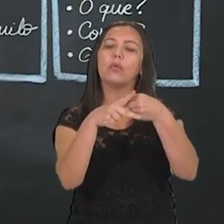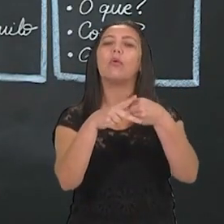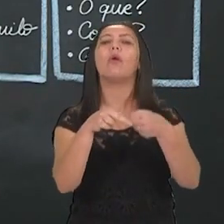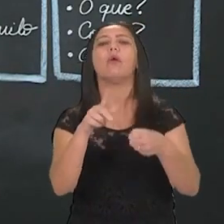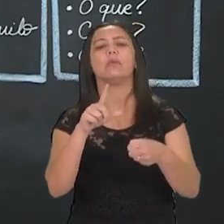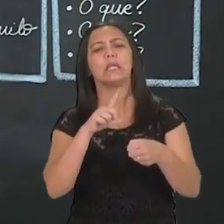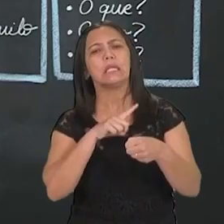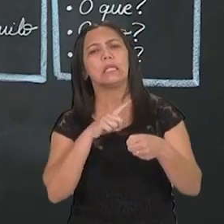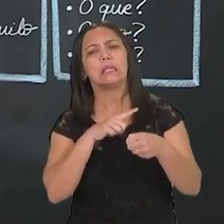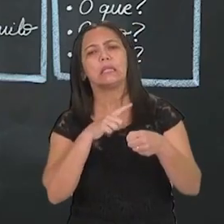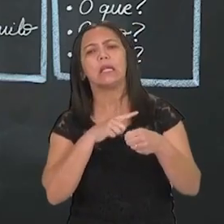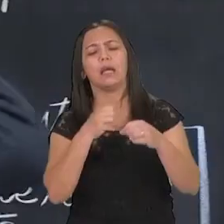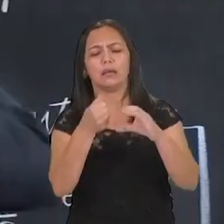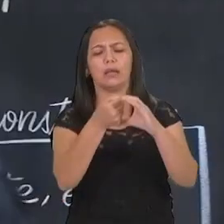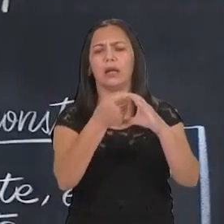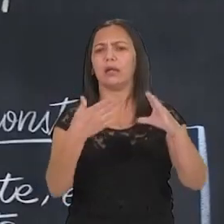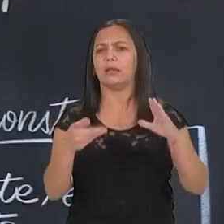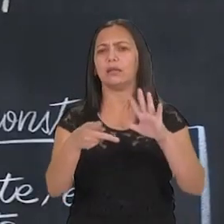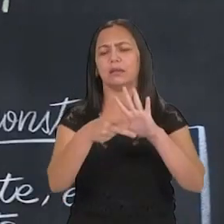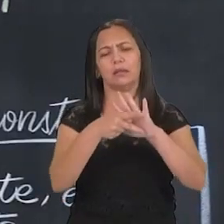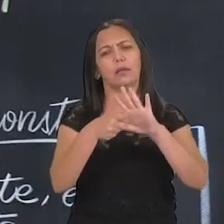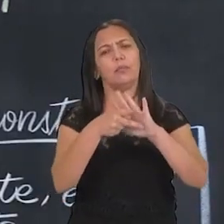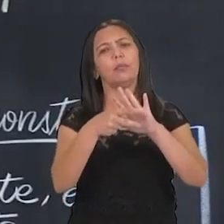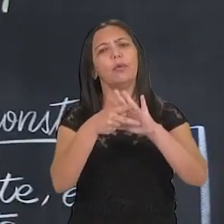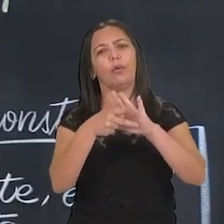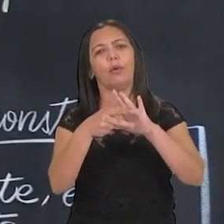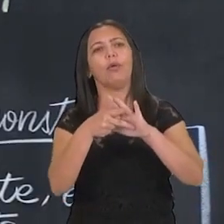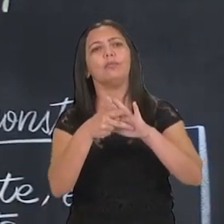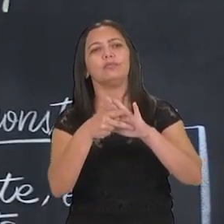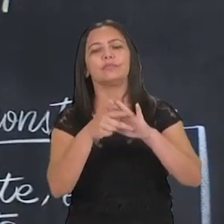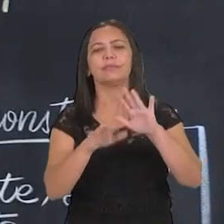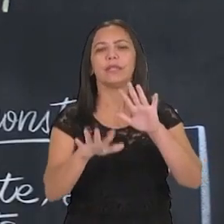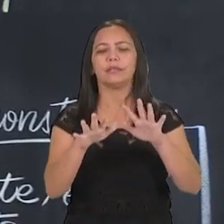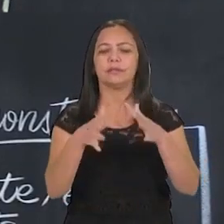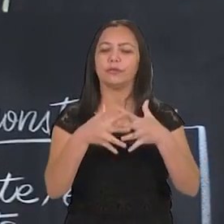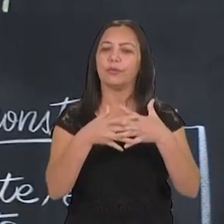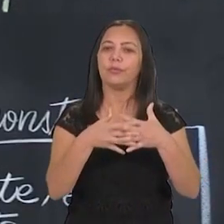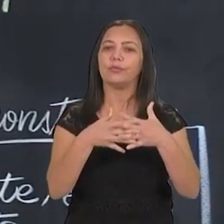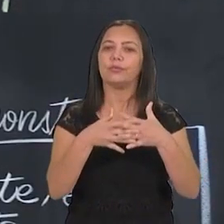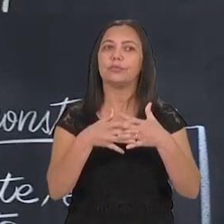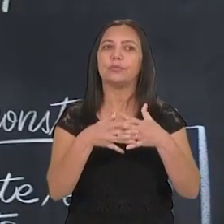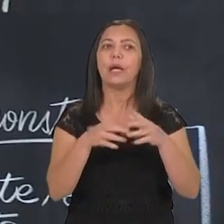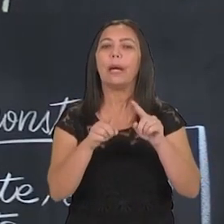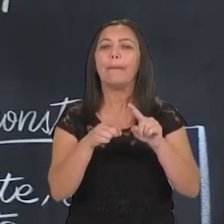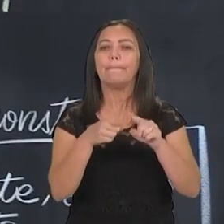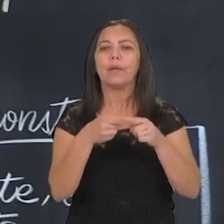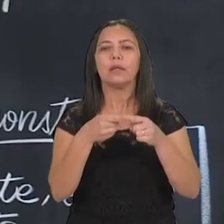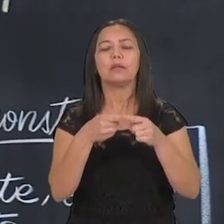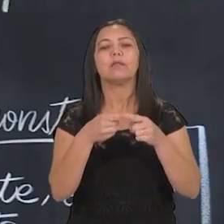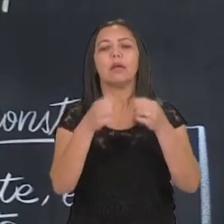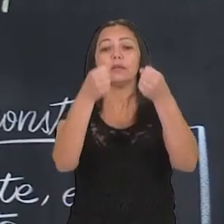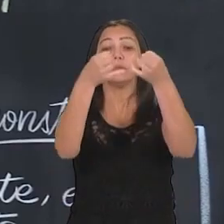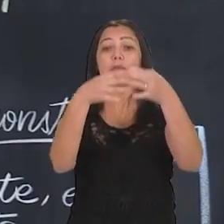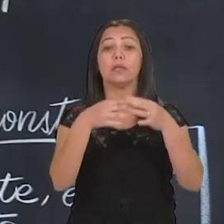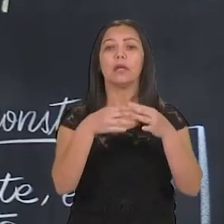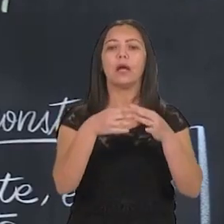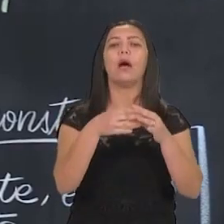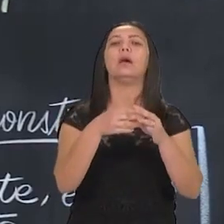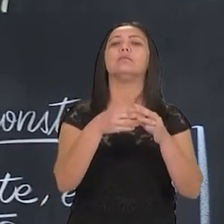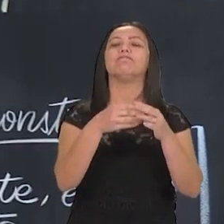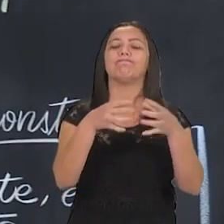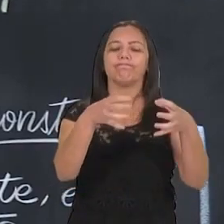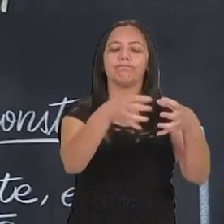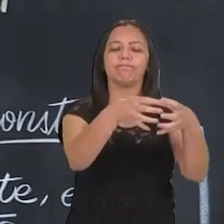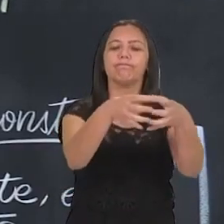bem particular, que é uma distinção entre diversos tipos. Isso complica um pouco, mas como a gente vai compreender cada passo,